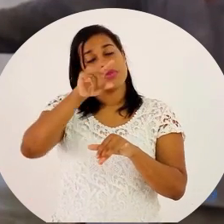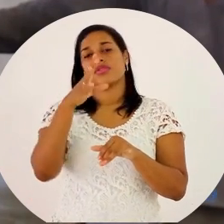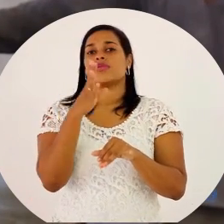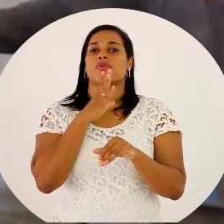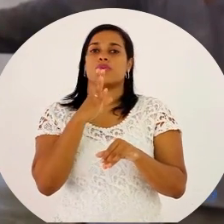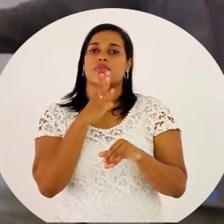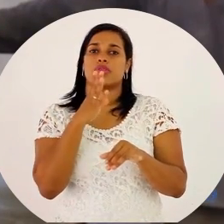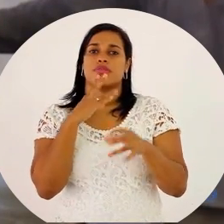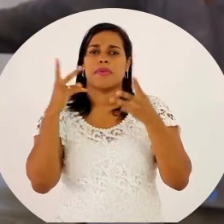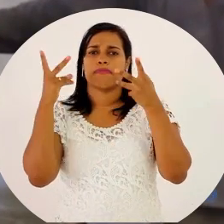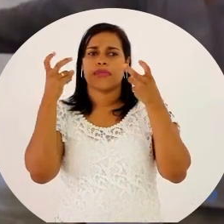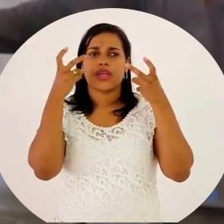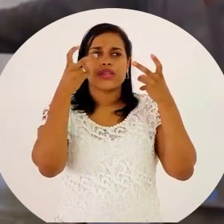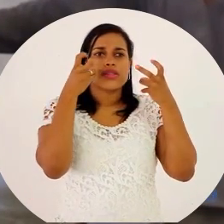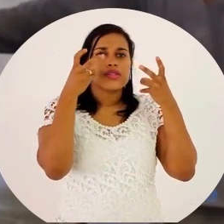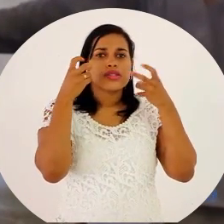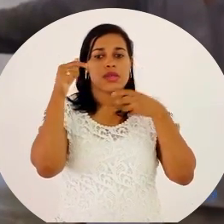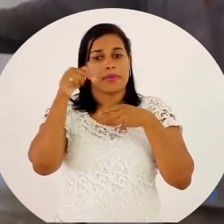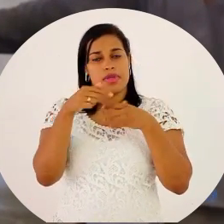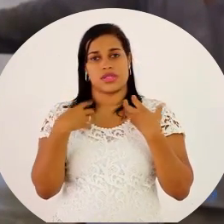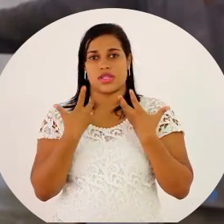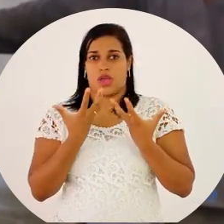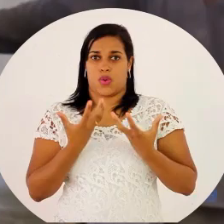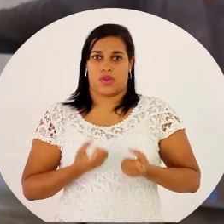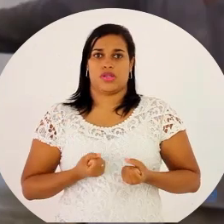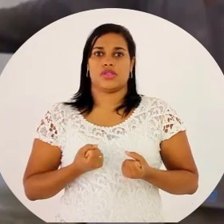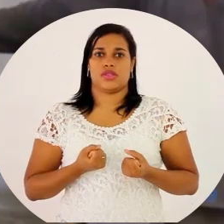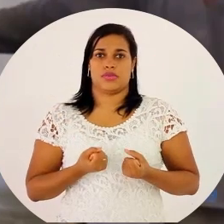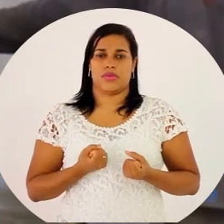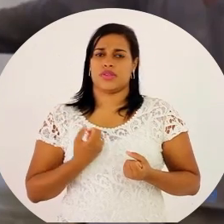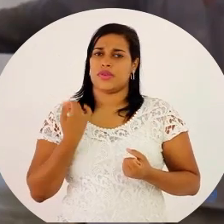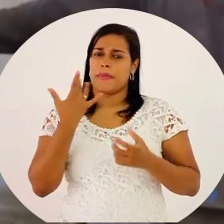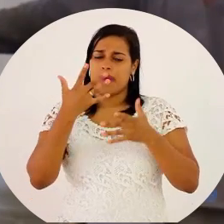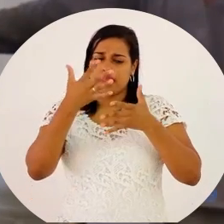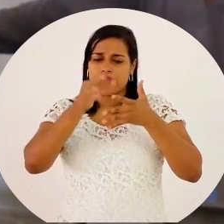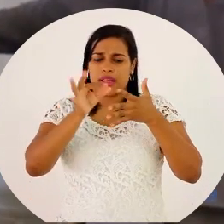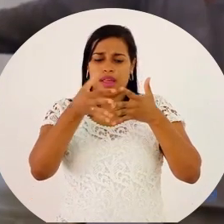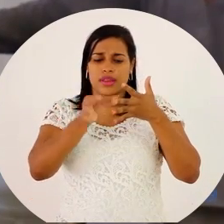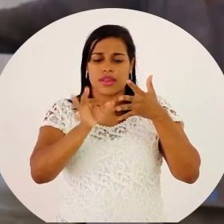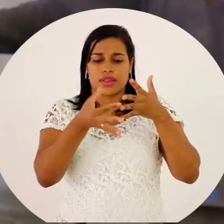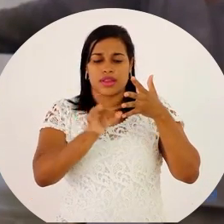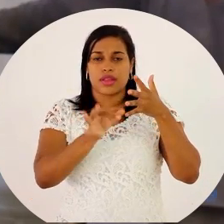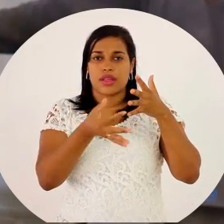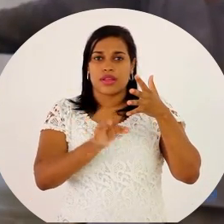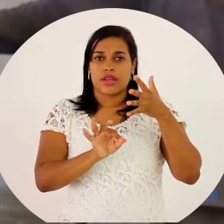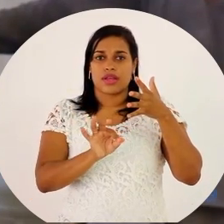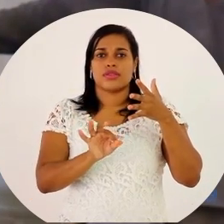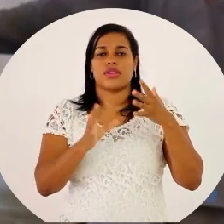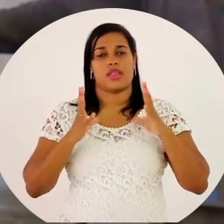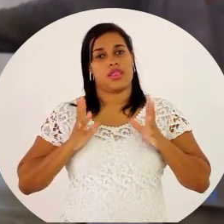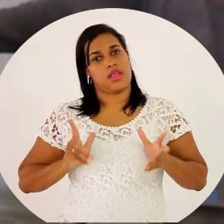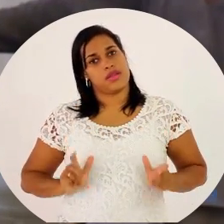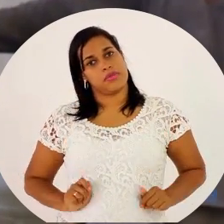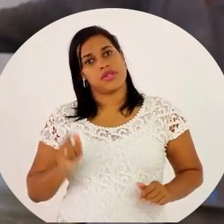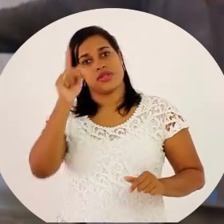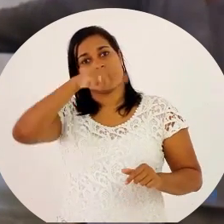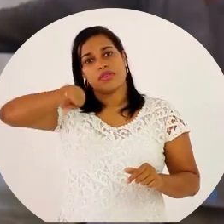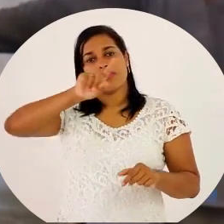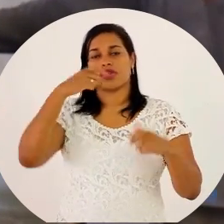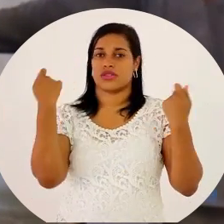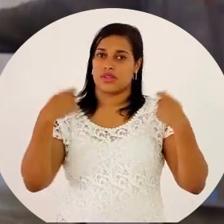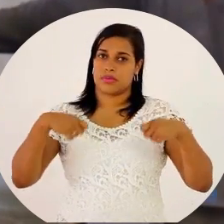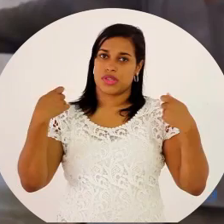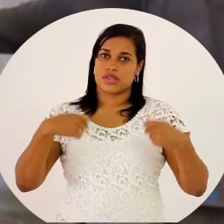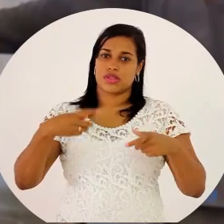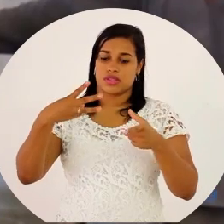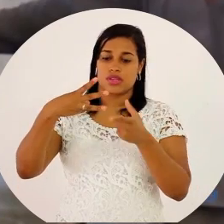que observar em loco esse reconhecimento. O reconhecimento é a parte mais detalhada da higiene ocupacional que você precisa. E a